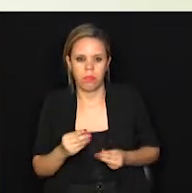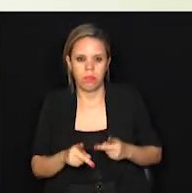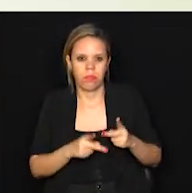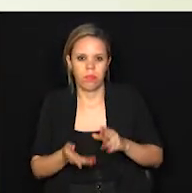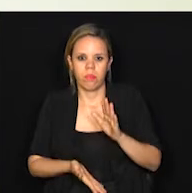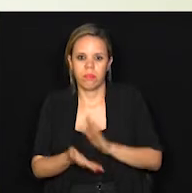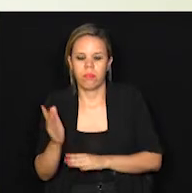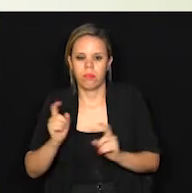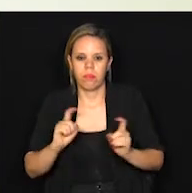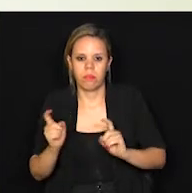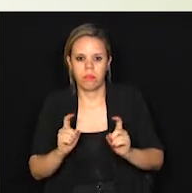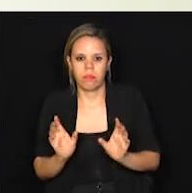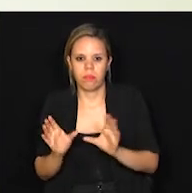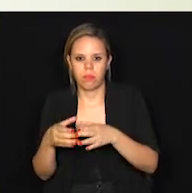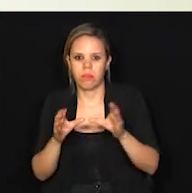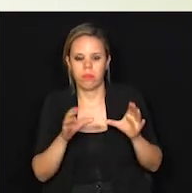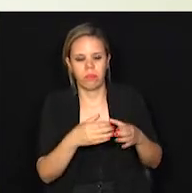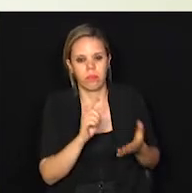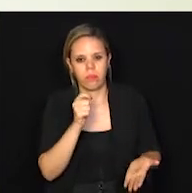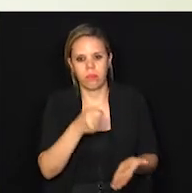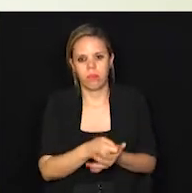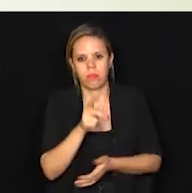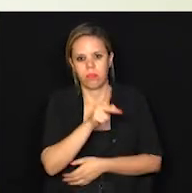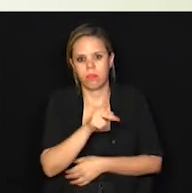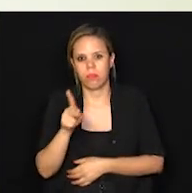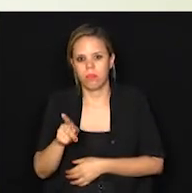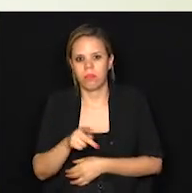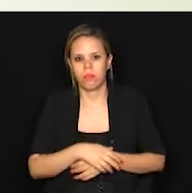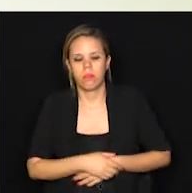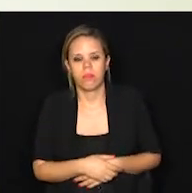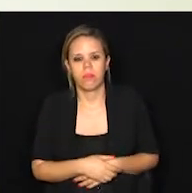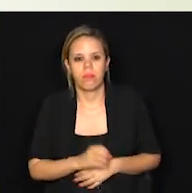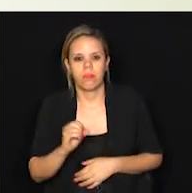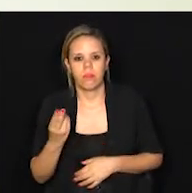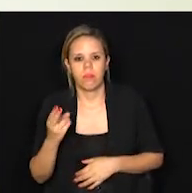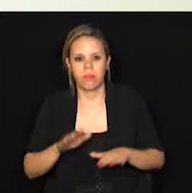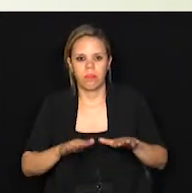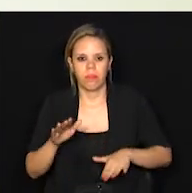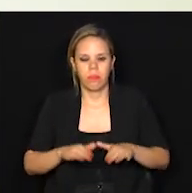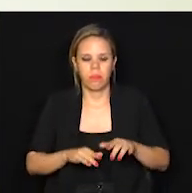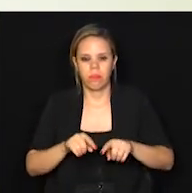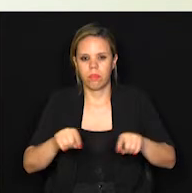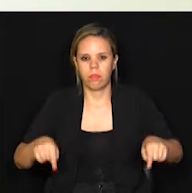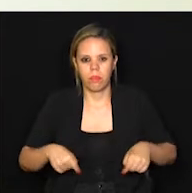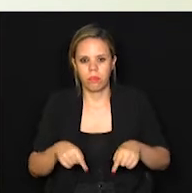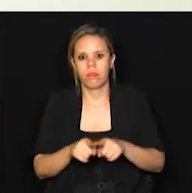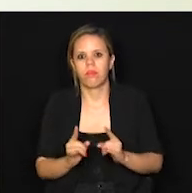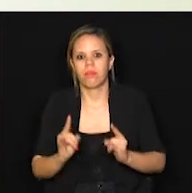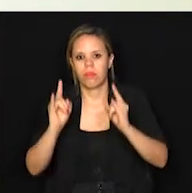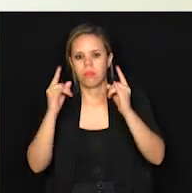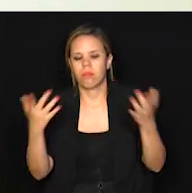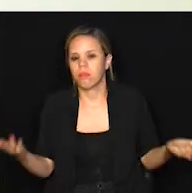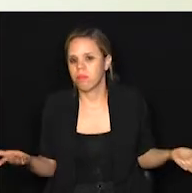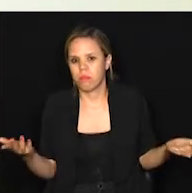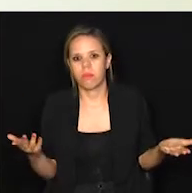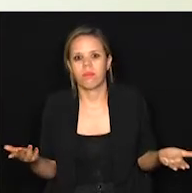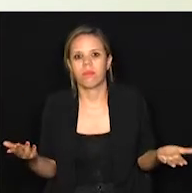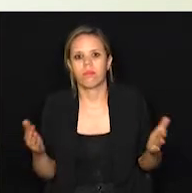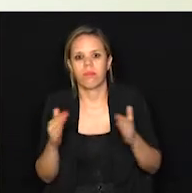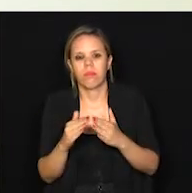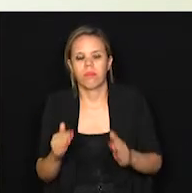né, de comorbidades. E nós contamos agora com o apoio dos profissionais, dos médicos pela educação. É um grupo de 50 médicos